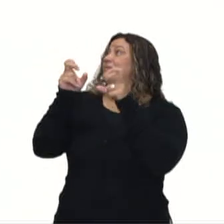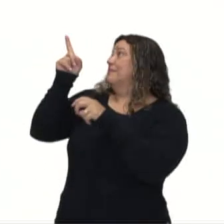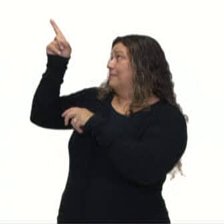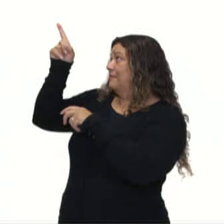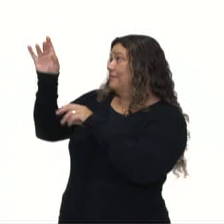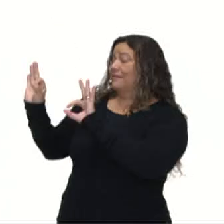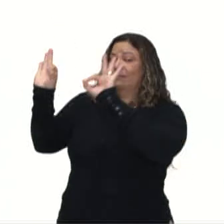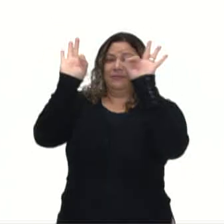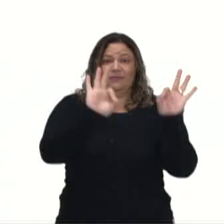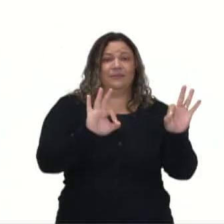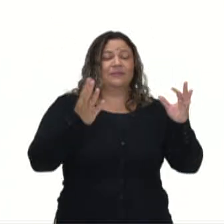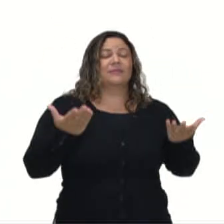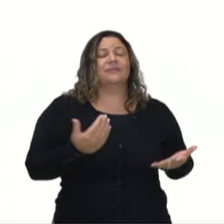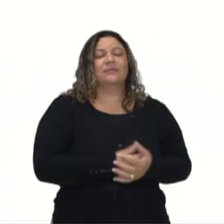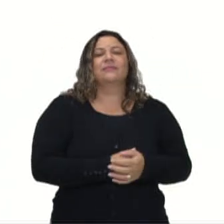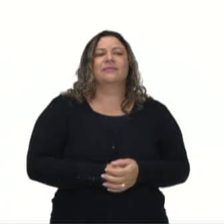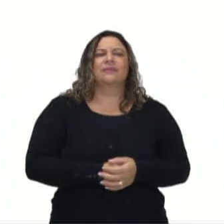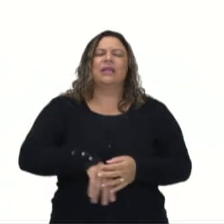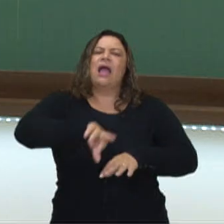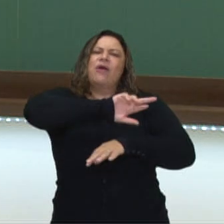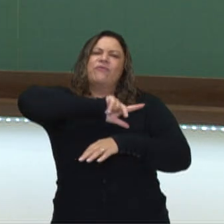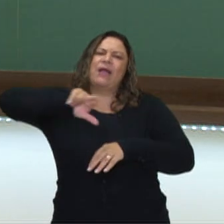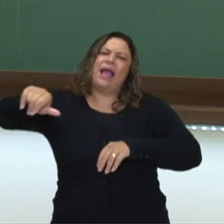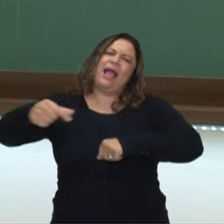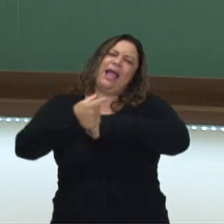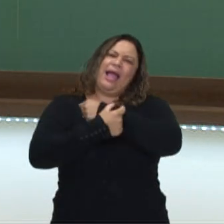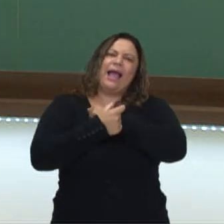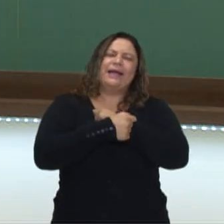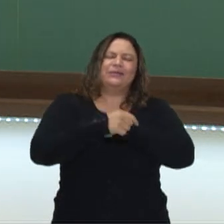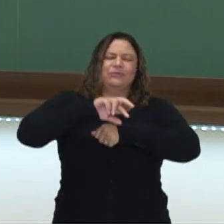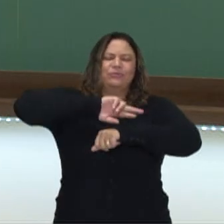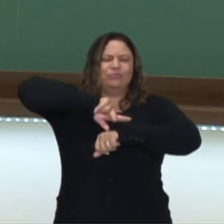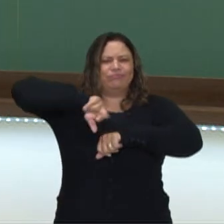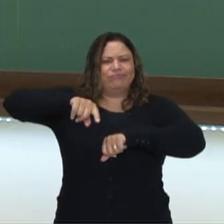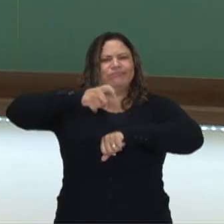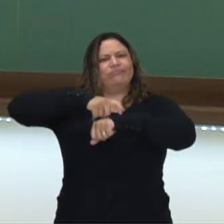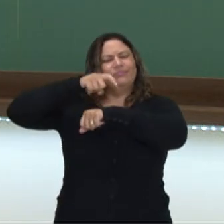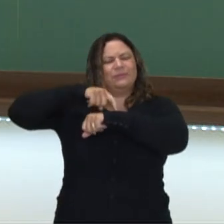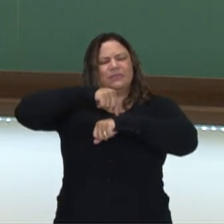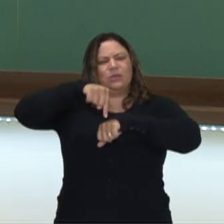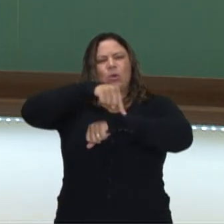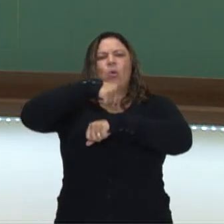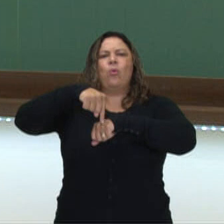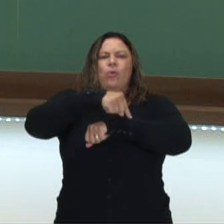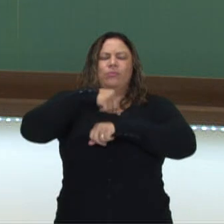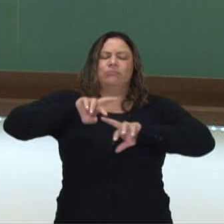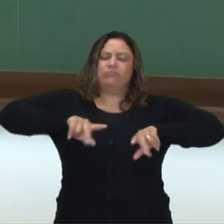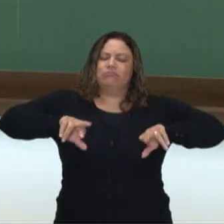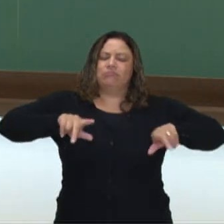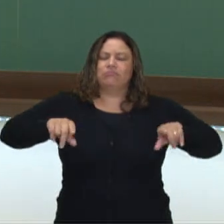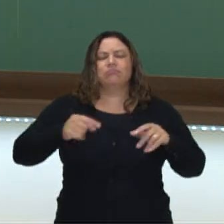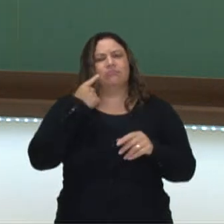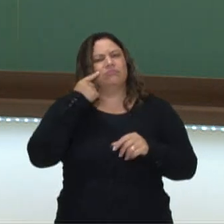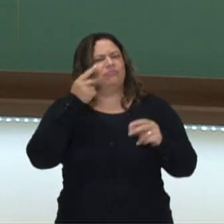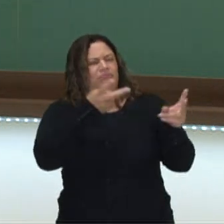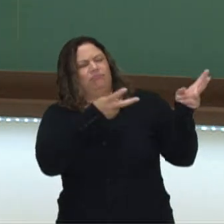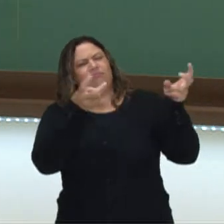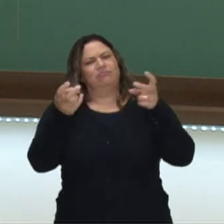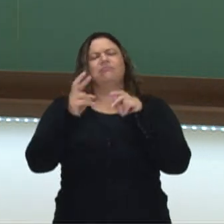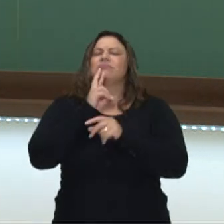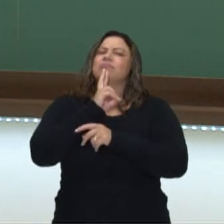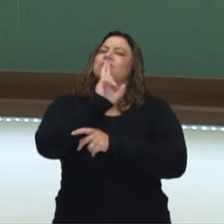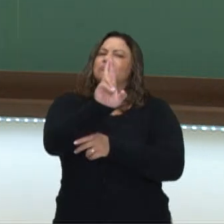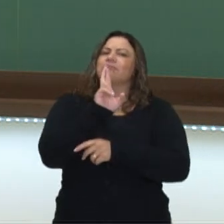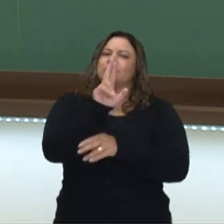traz então uma porção de relógios distorcidos, estilizados, né? Isso vai ajudar vocês para